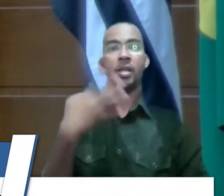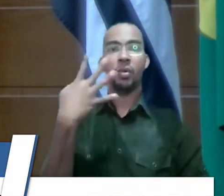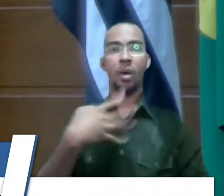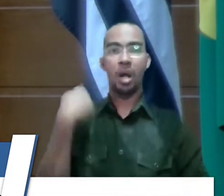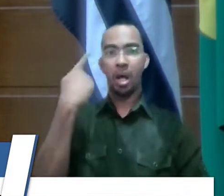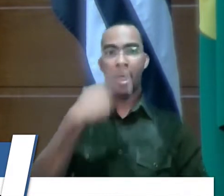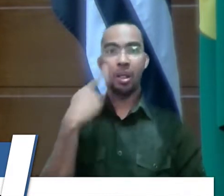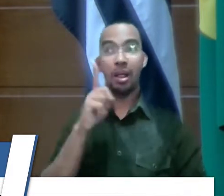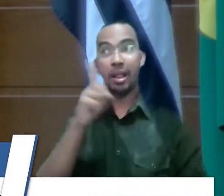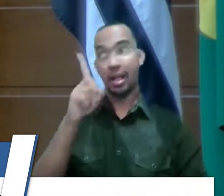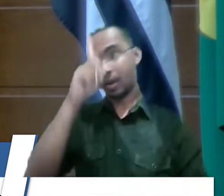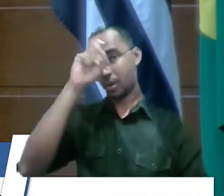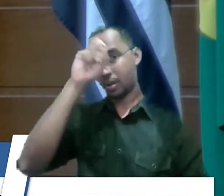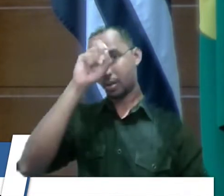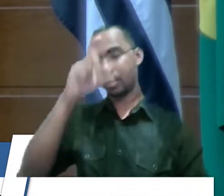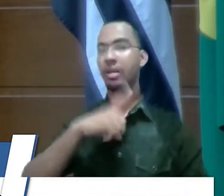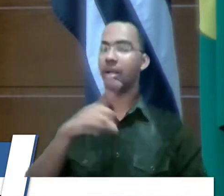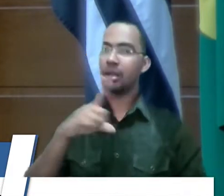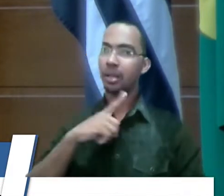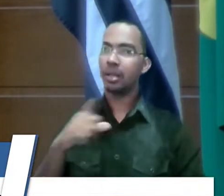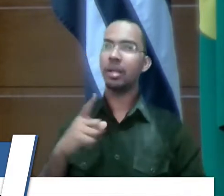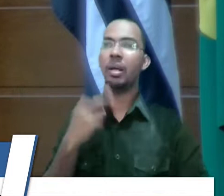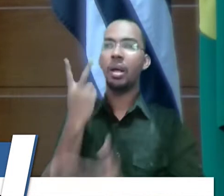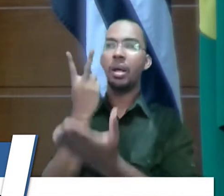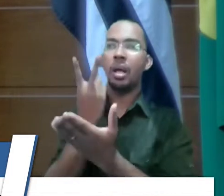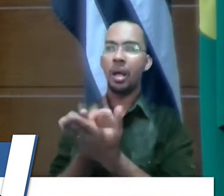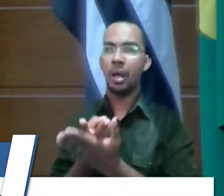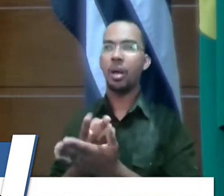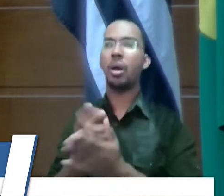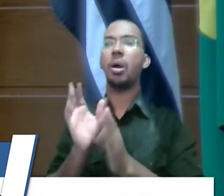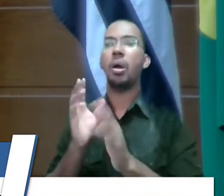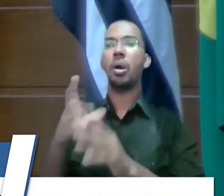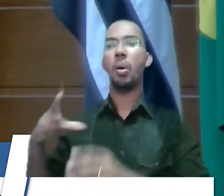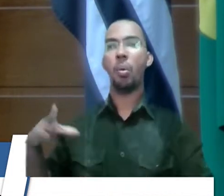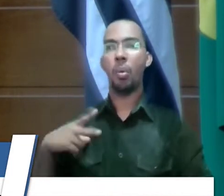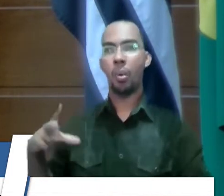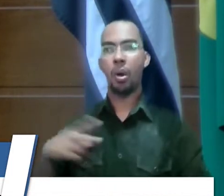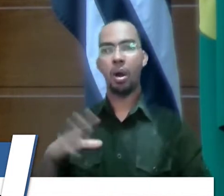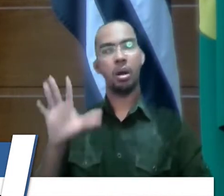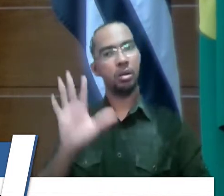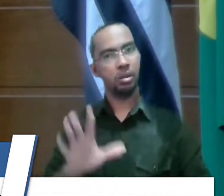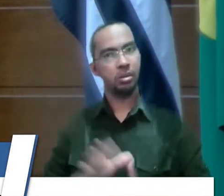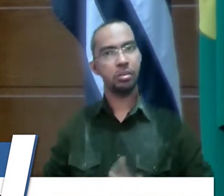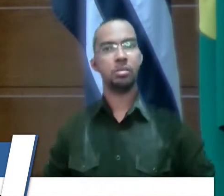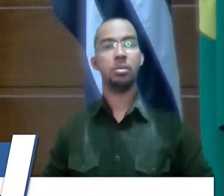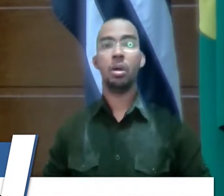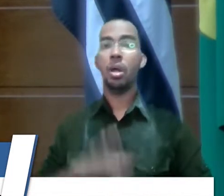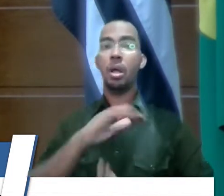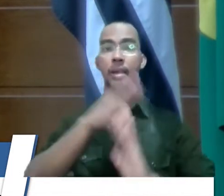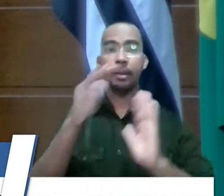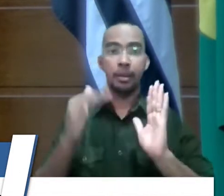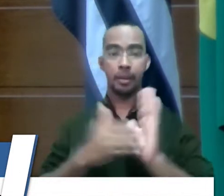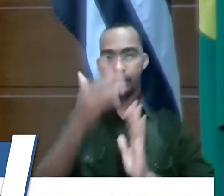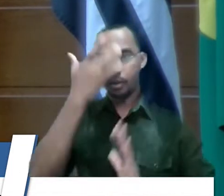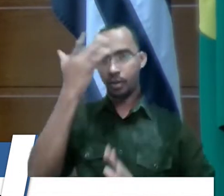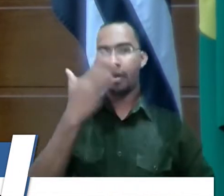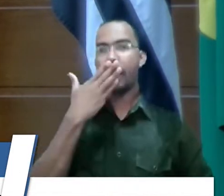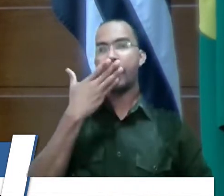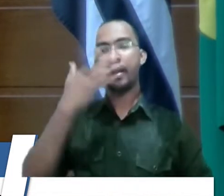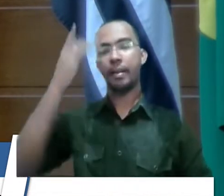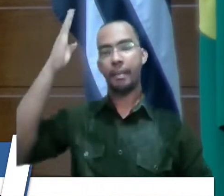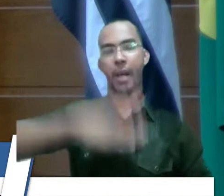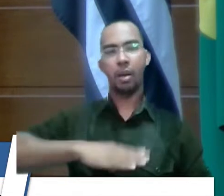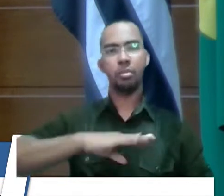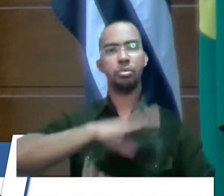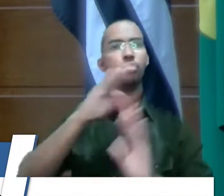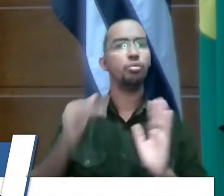hospital, eles têm os pacientes deles particulares. Ó, todo mundo fala mal de tudo. Pode colocar